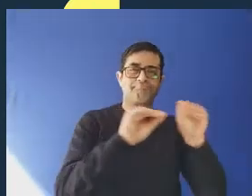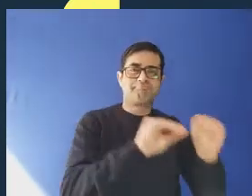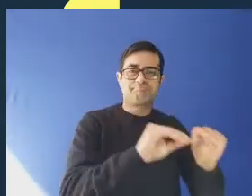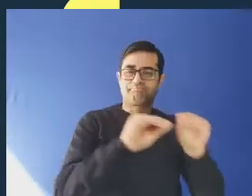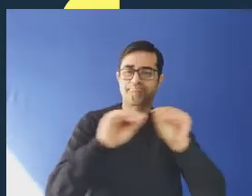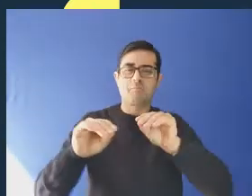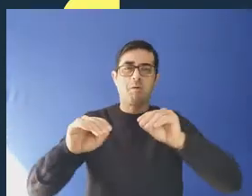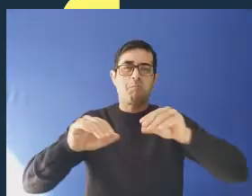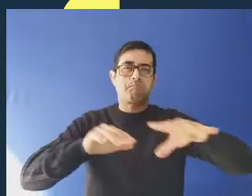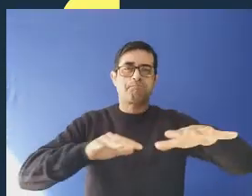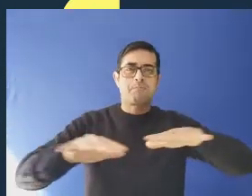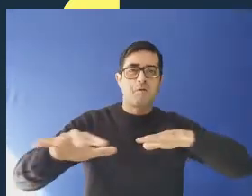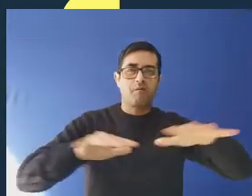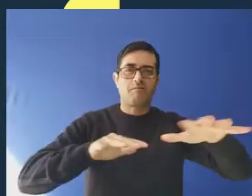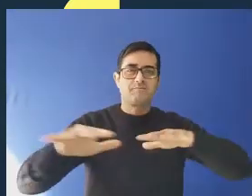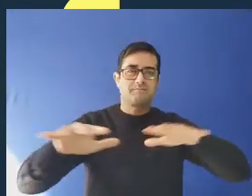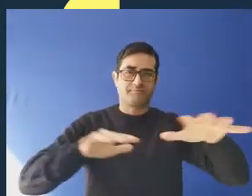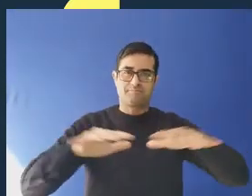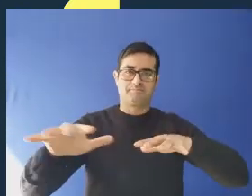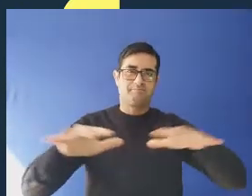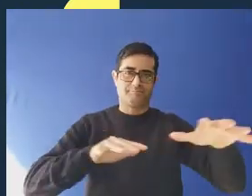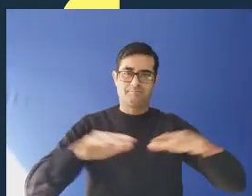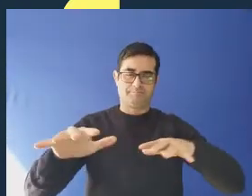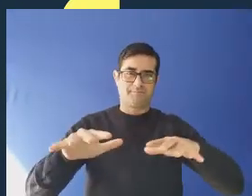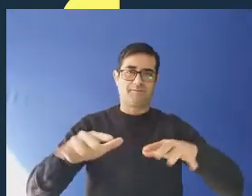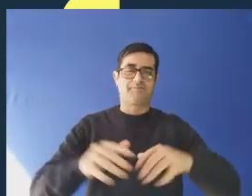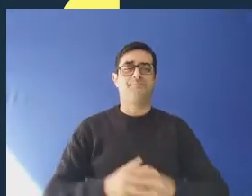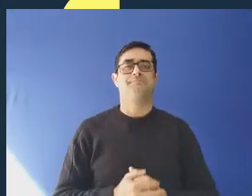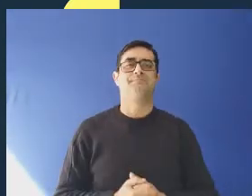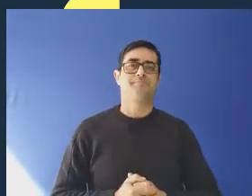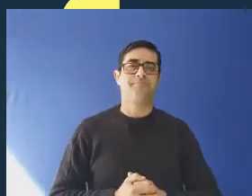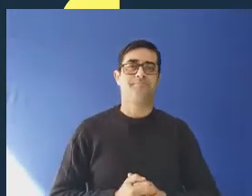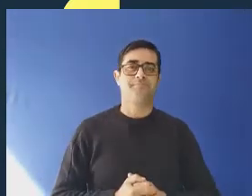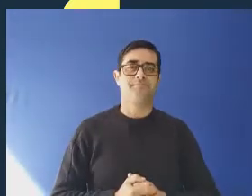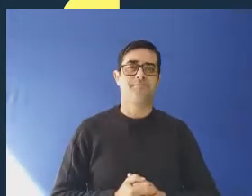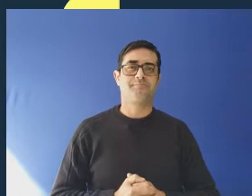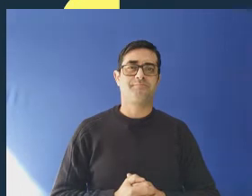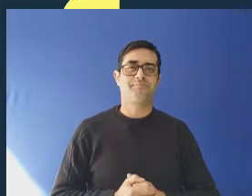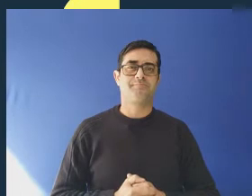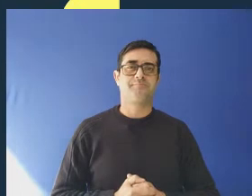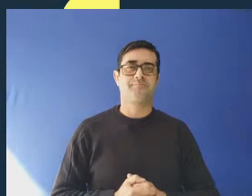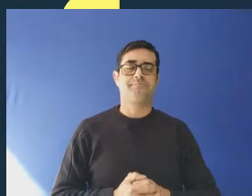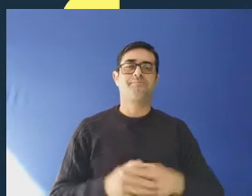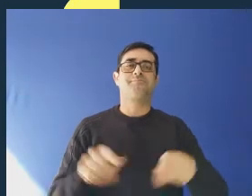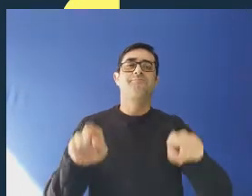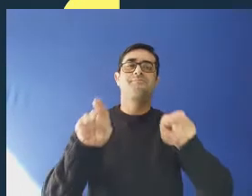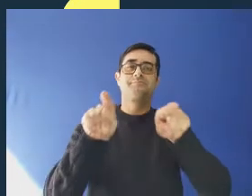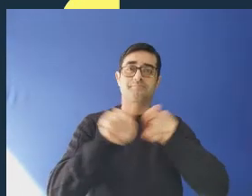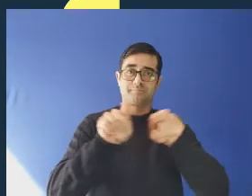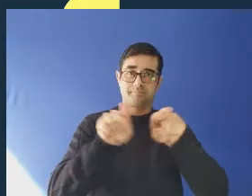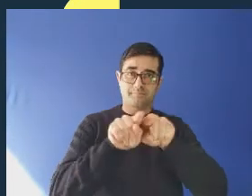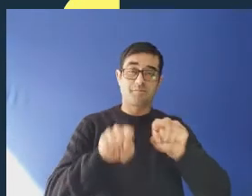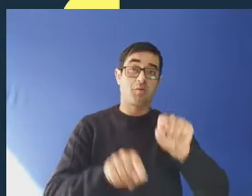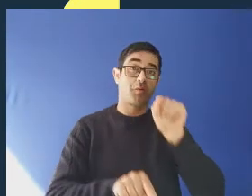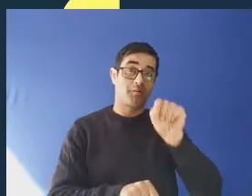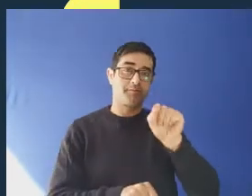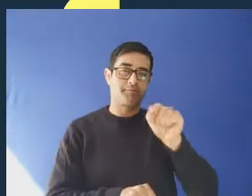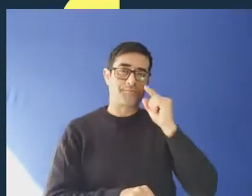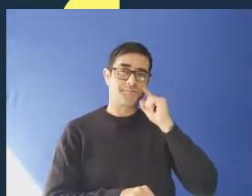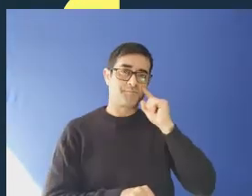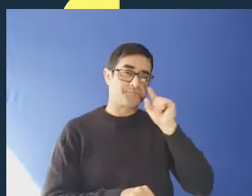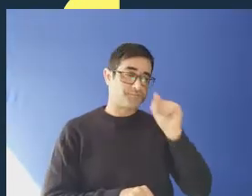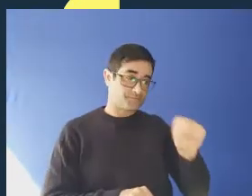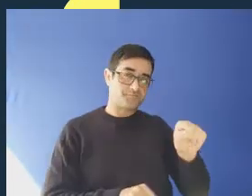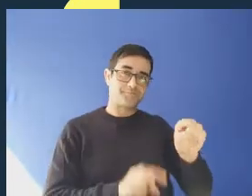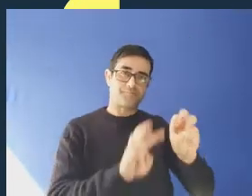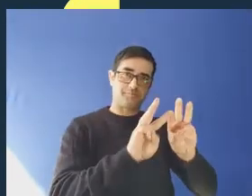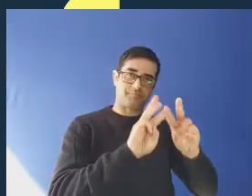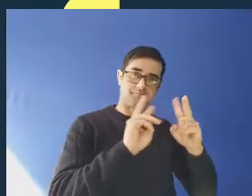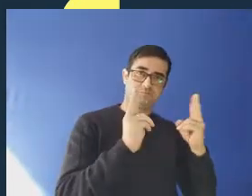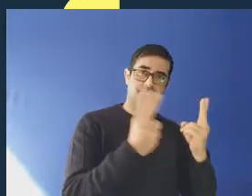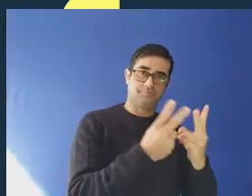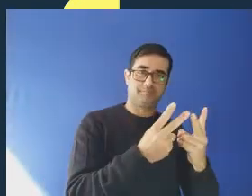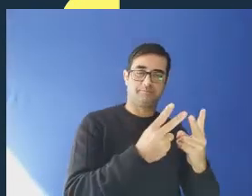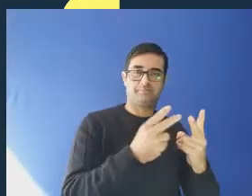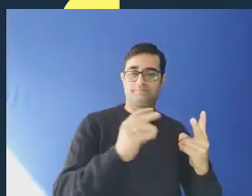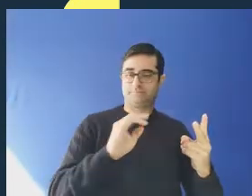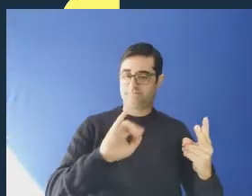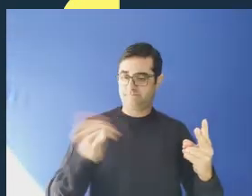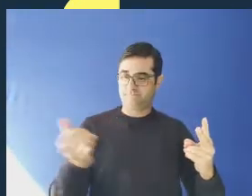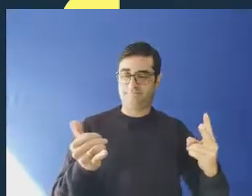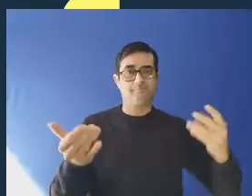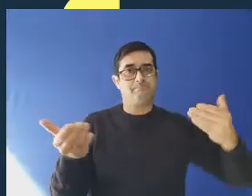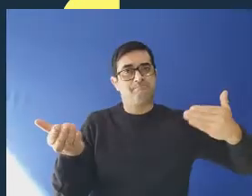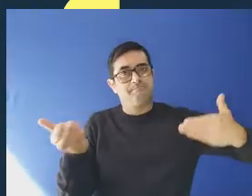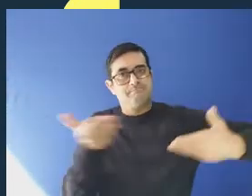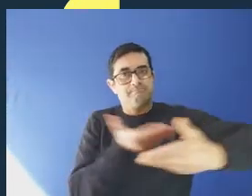trabalho significa deslocar-se, né, ou deslocar um outro corpo no espaço, tá? Então, há